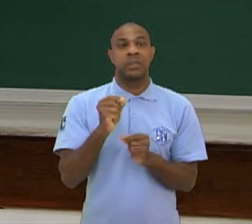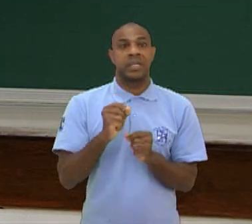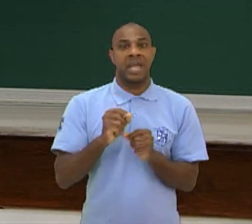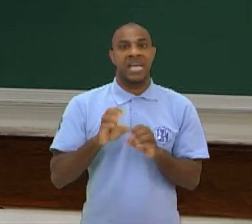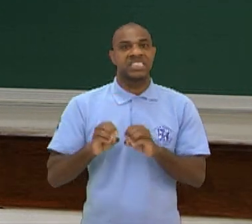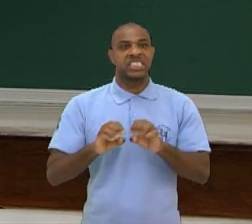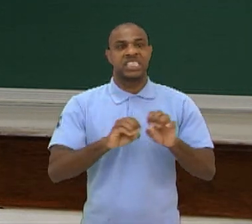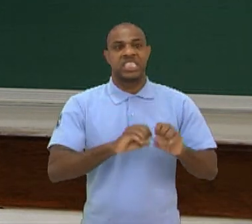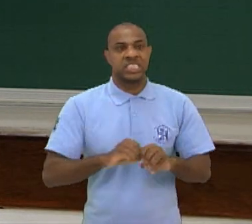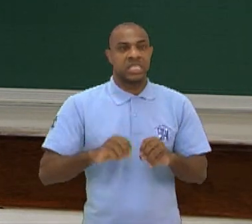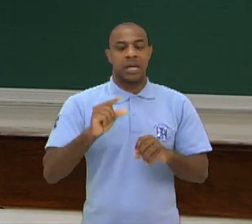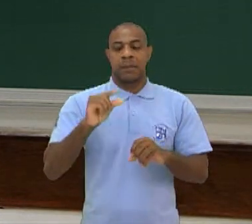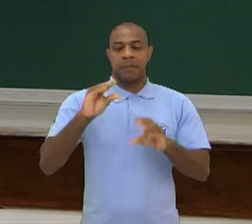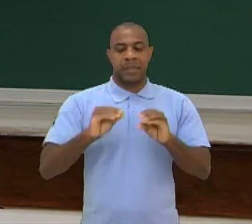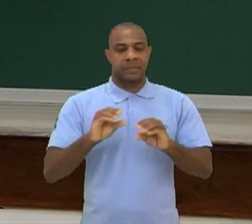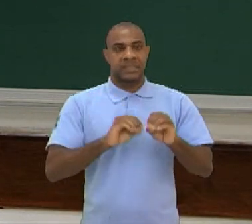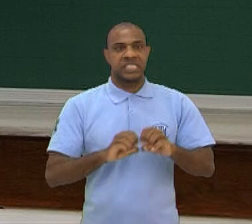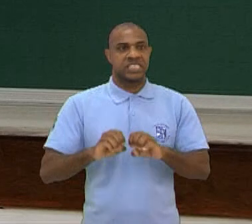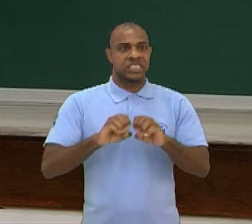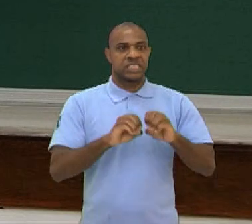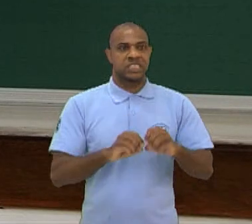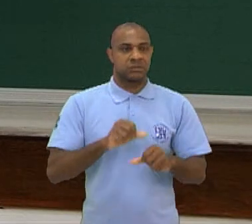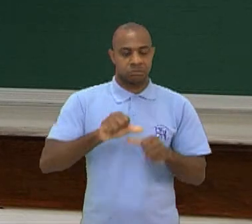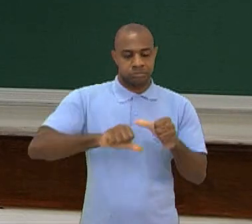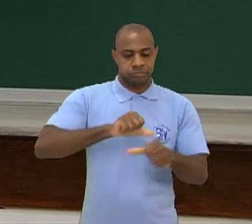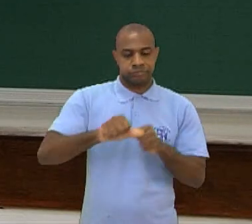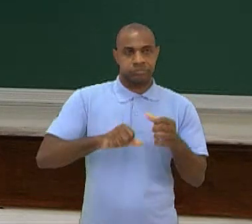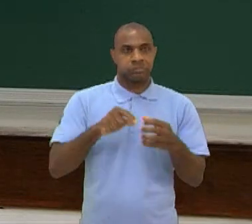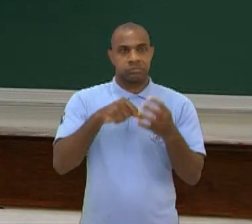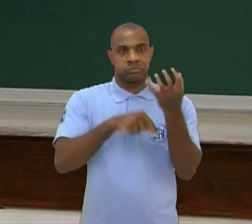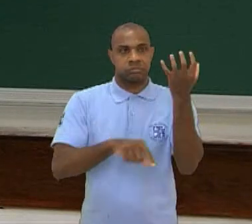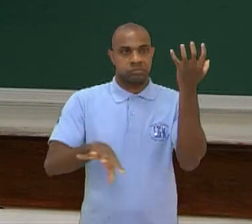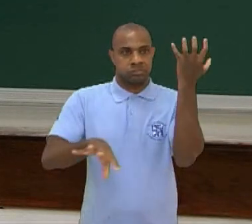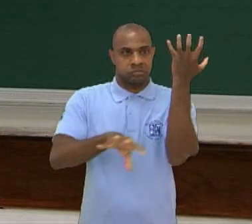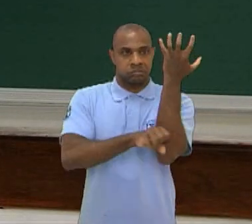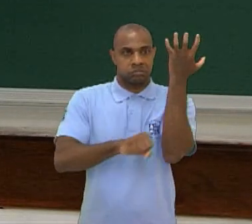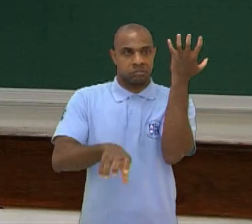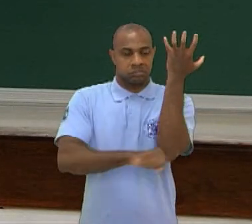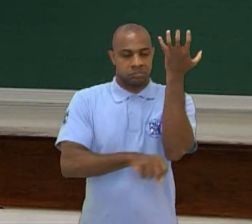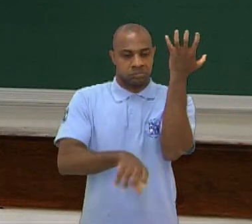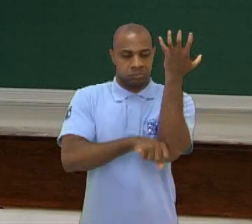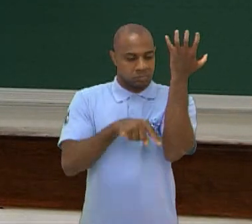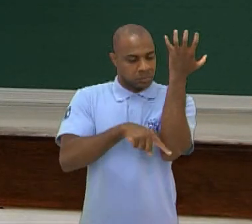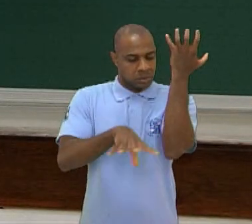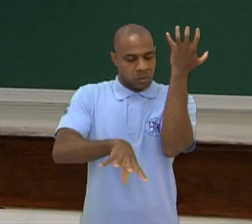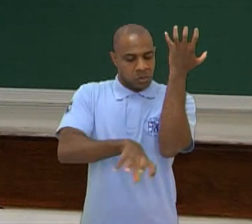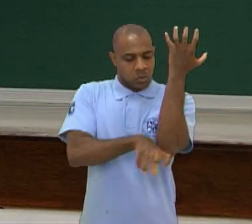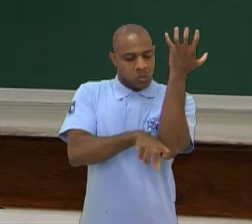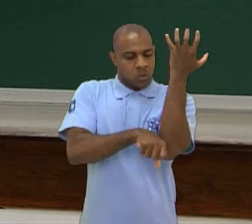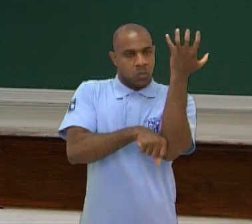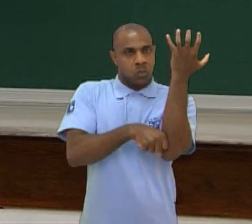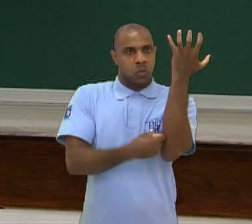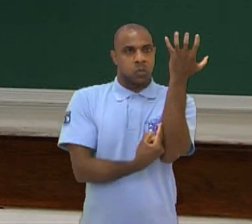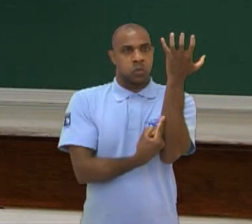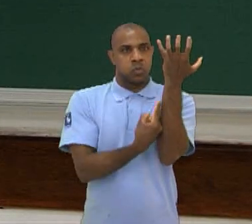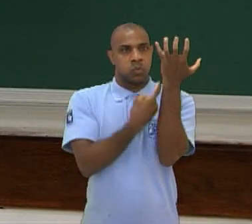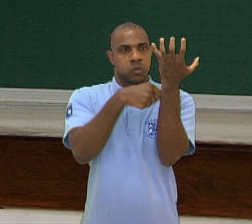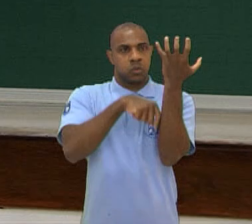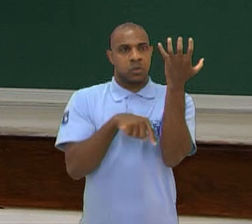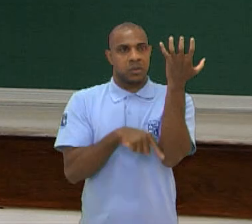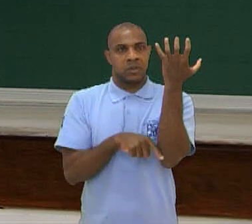em nitrato. Então, ela vai pegar. E o nitrato, sim, ó, ele consegue ser absorvido pelas plantas. Tá? Então, novamente, ó, pegou lá o